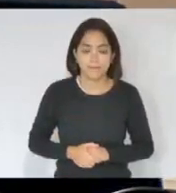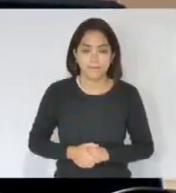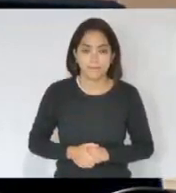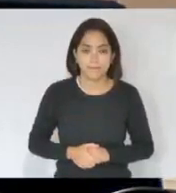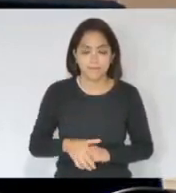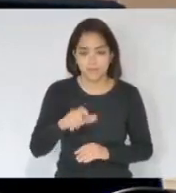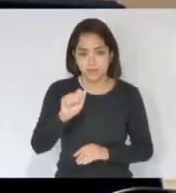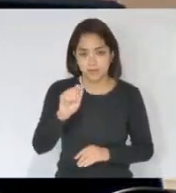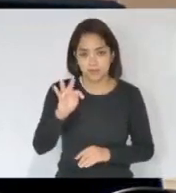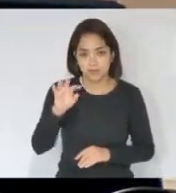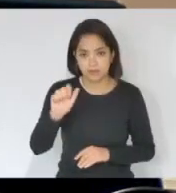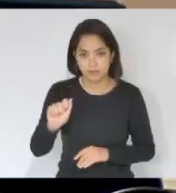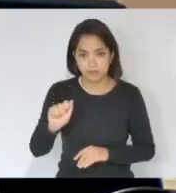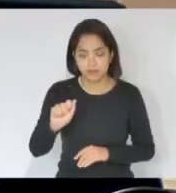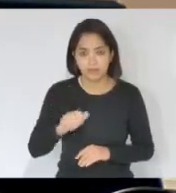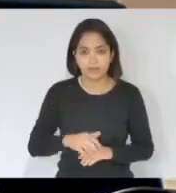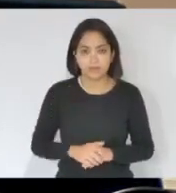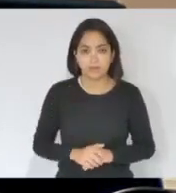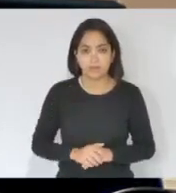Ata da